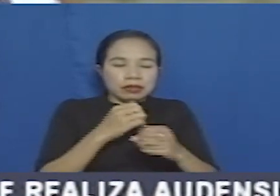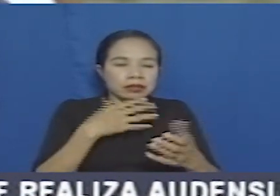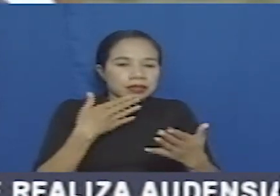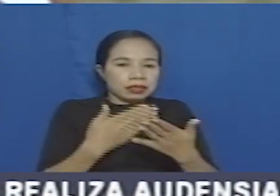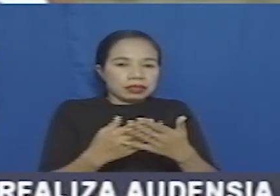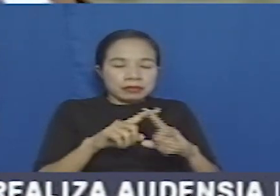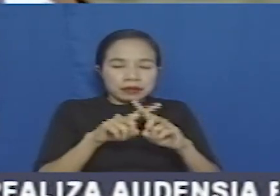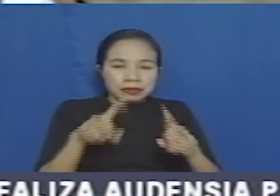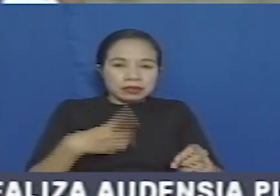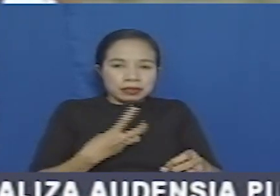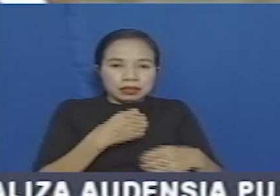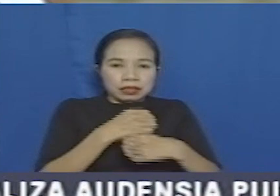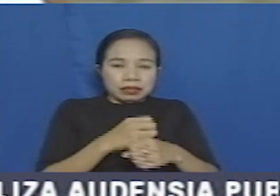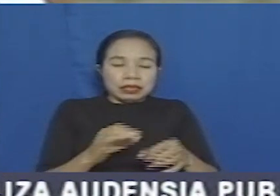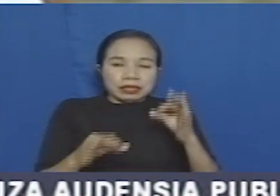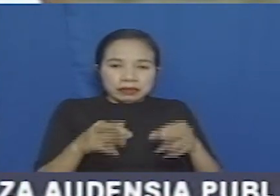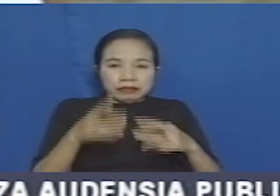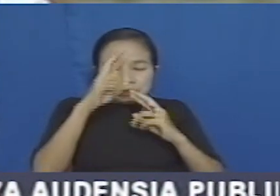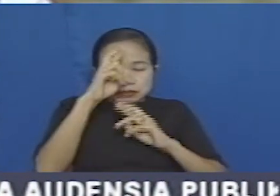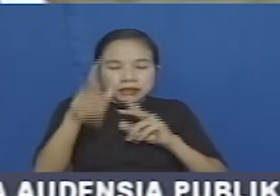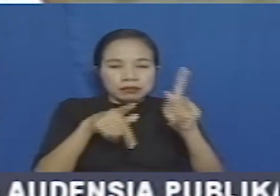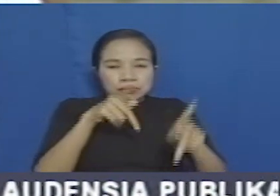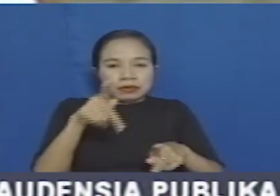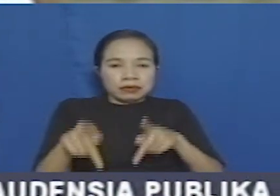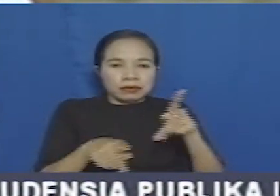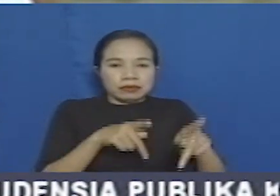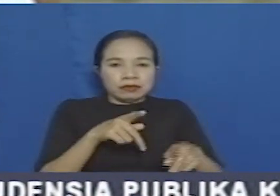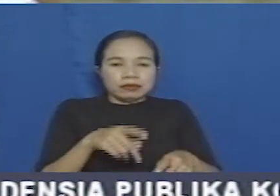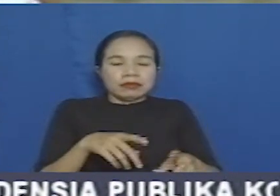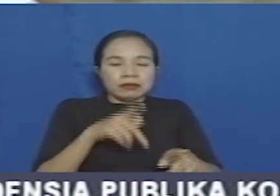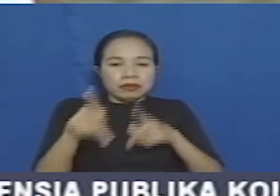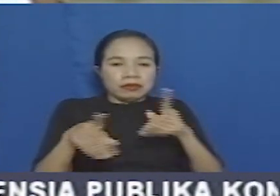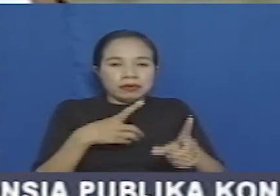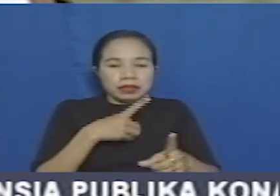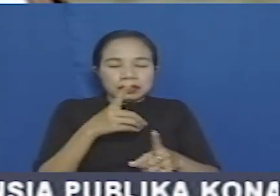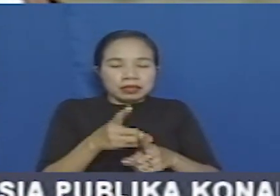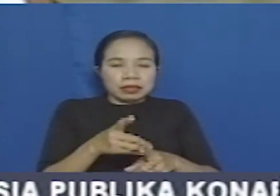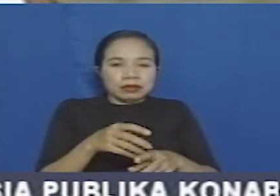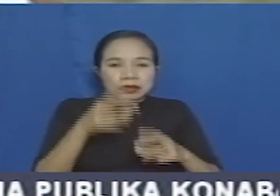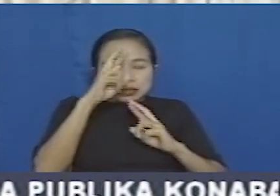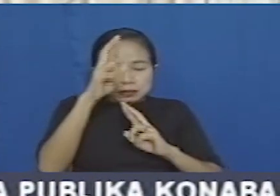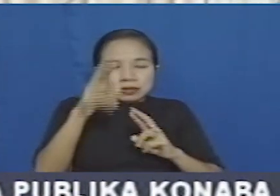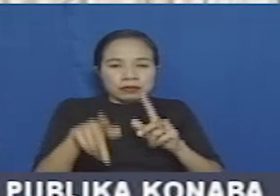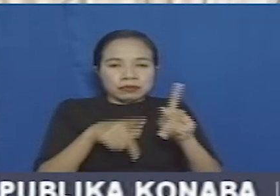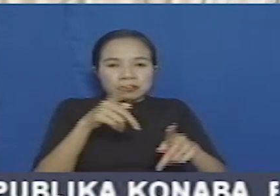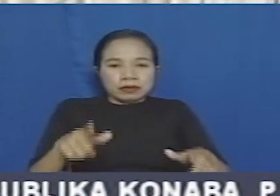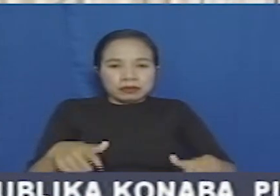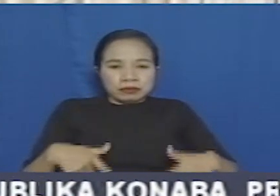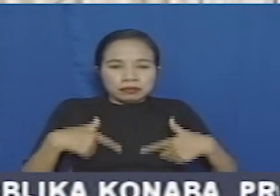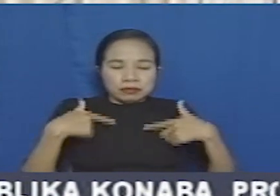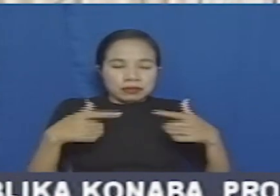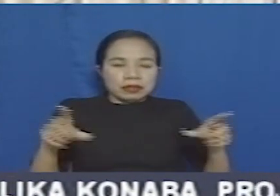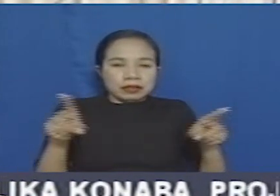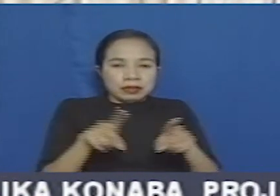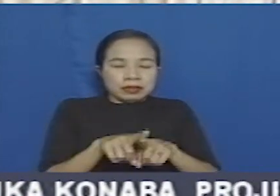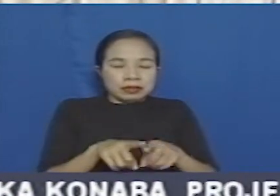lhe halo né, está tem que respeitar o povo nebem direito, o povo nebem direito, respeita nos povo nebem vida. Relaciona o